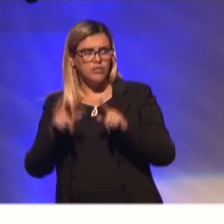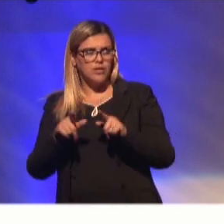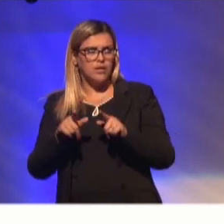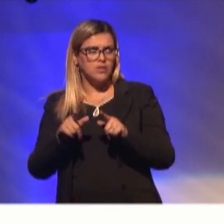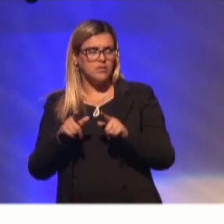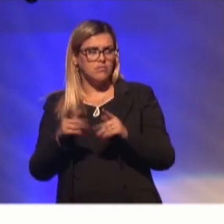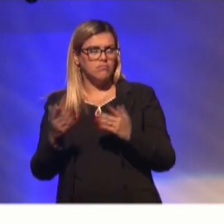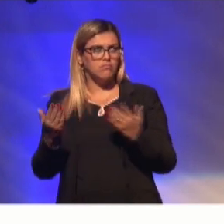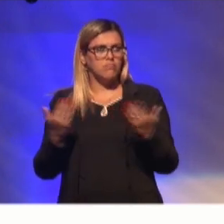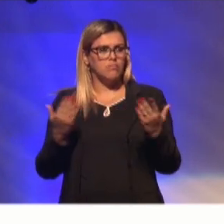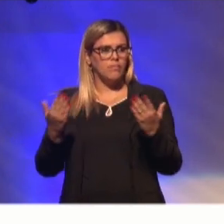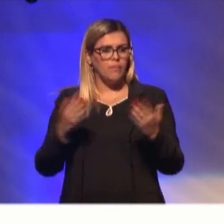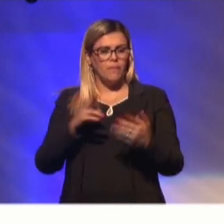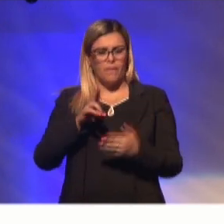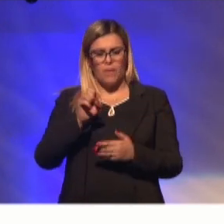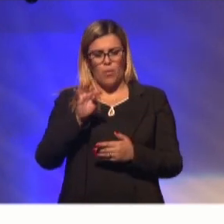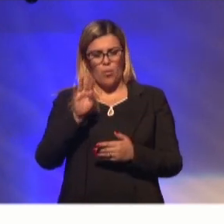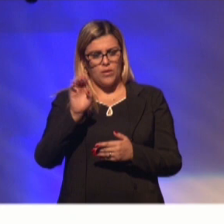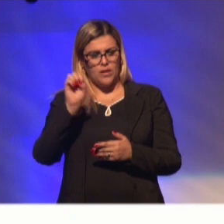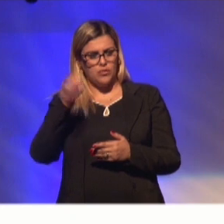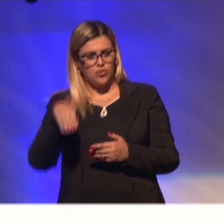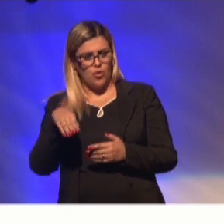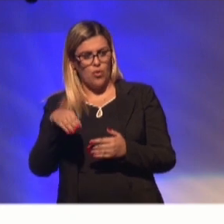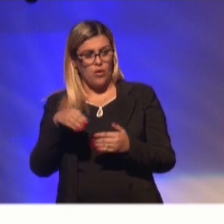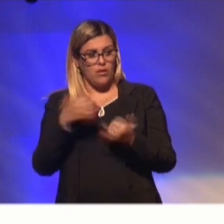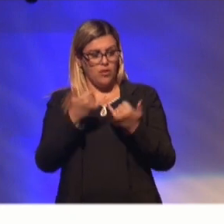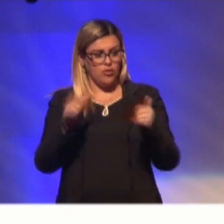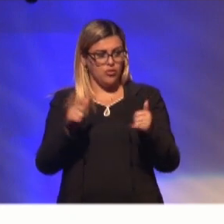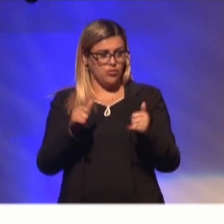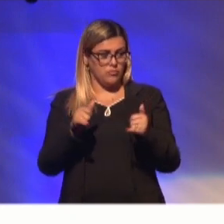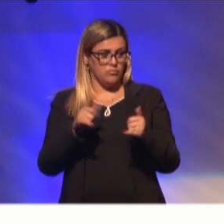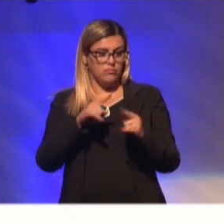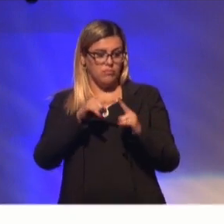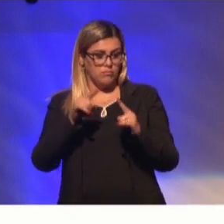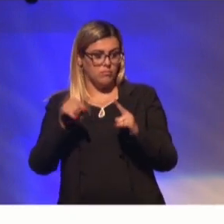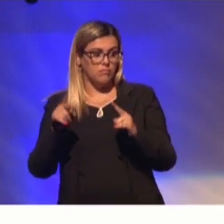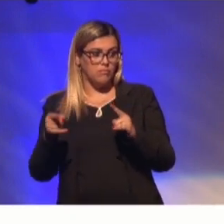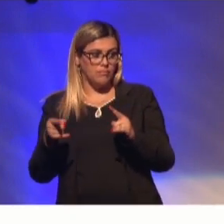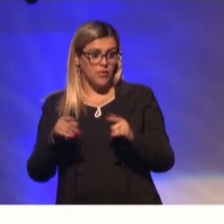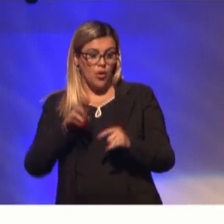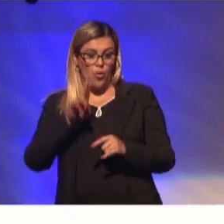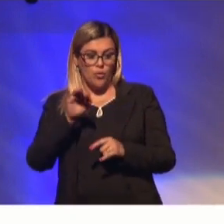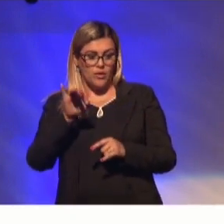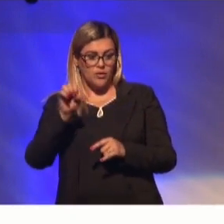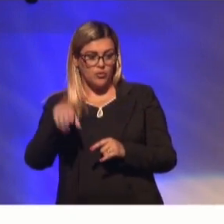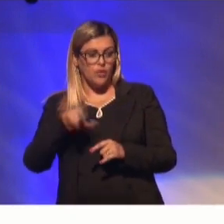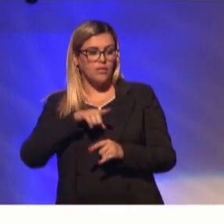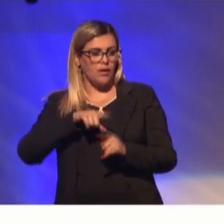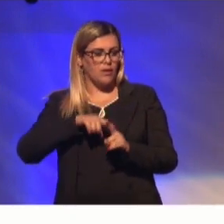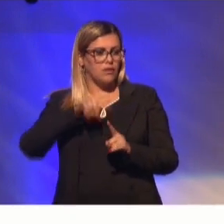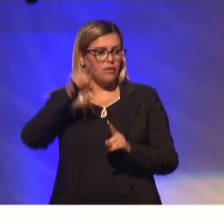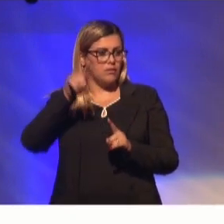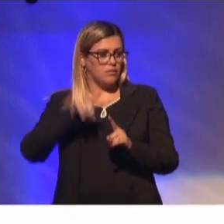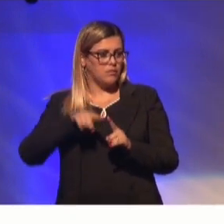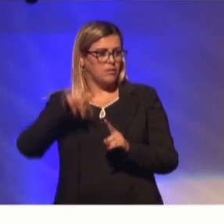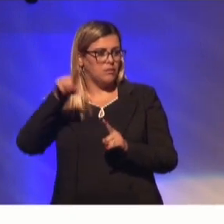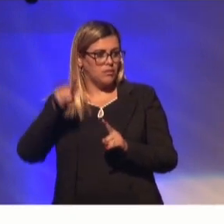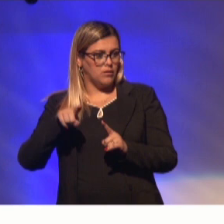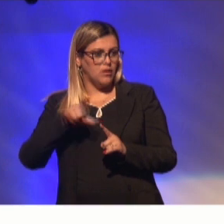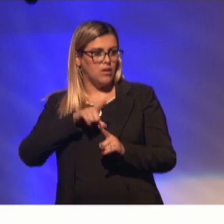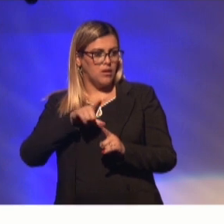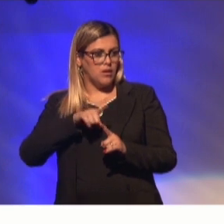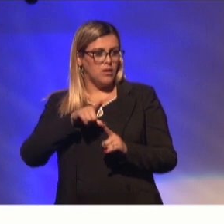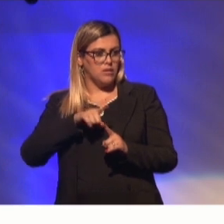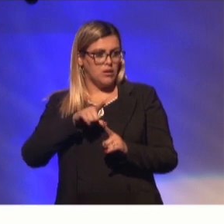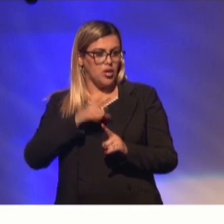básica entre o ultrassom e a terapia por ondas de choque? No ultrassom, você trabalha com altas frequências. Você tem ali o aparelho